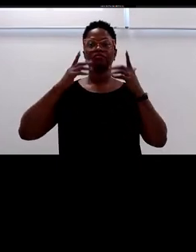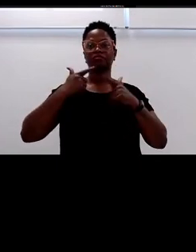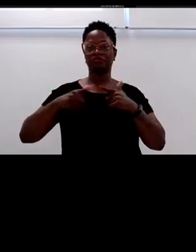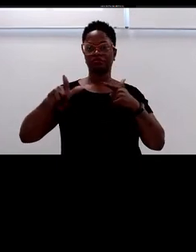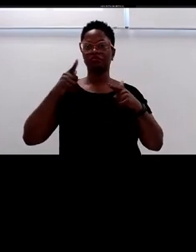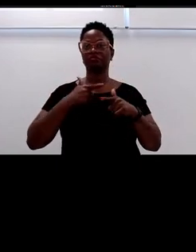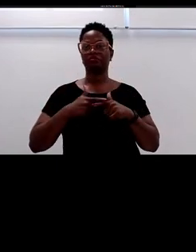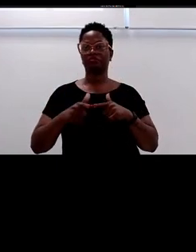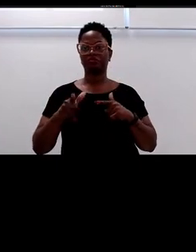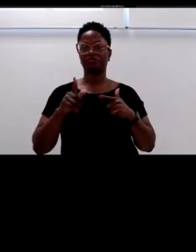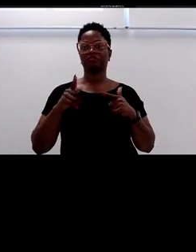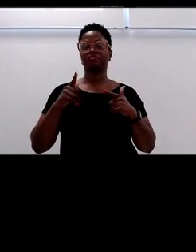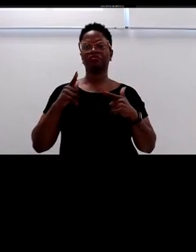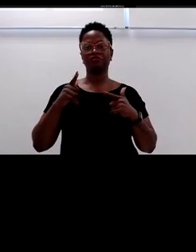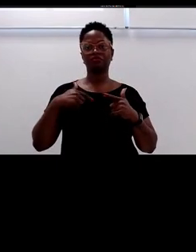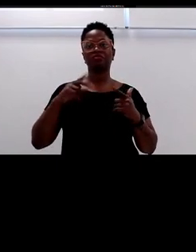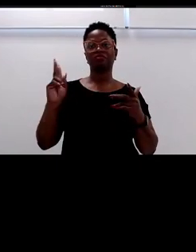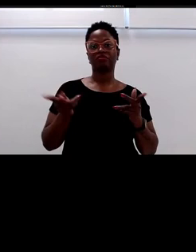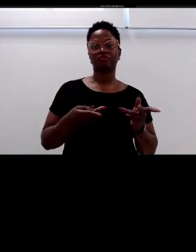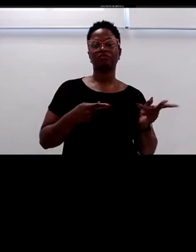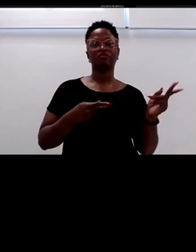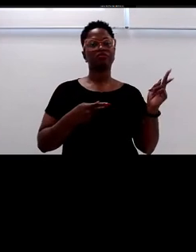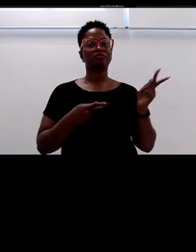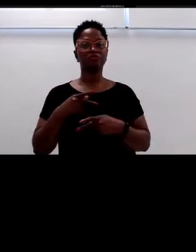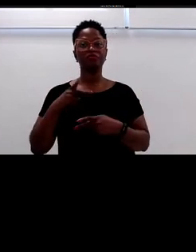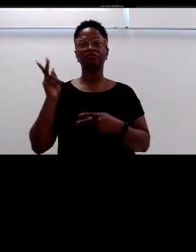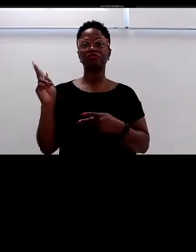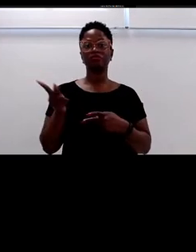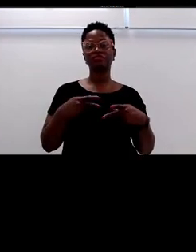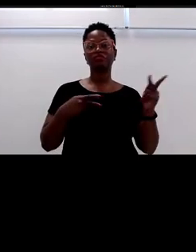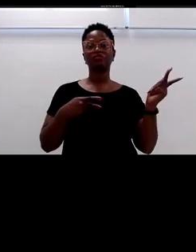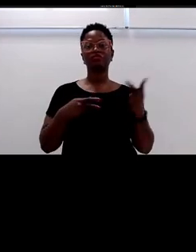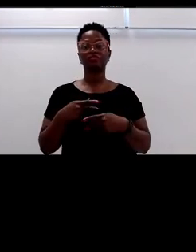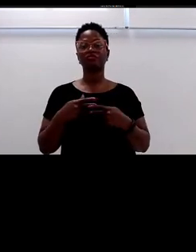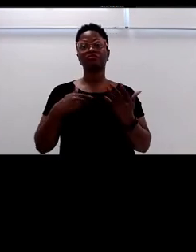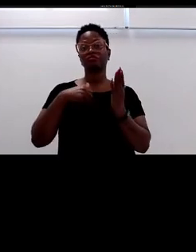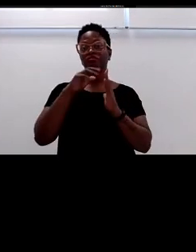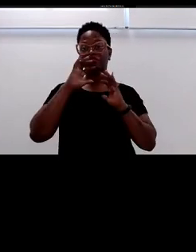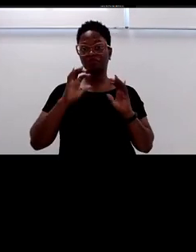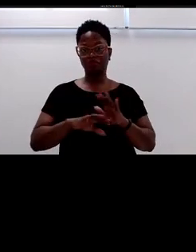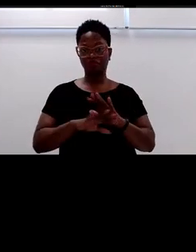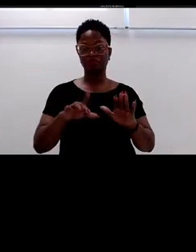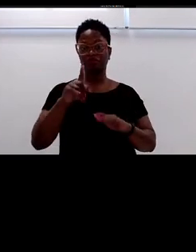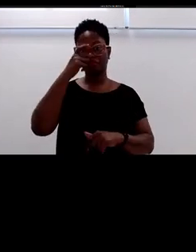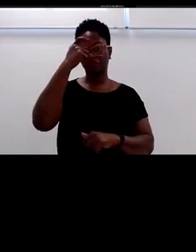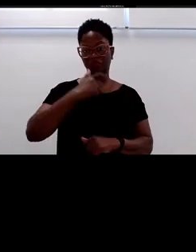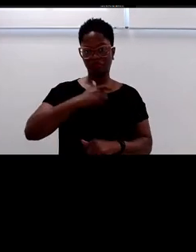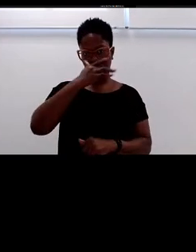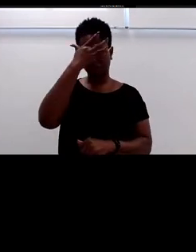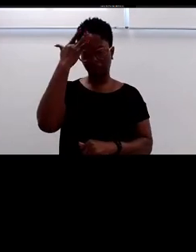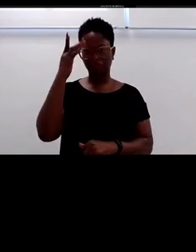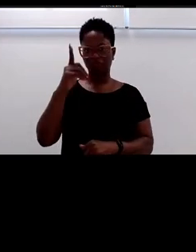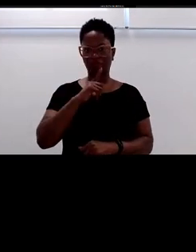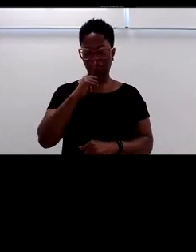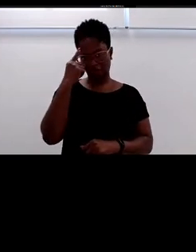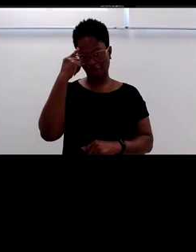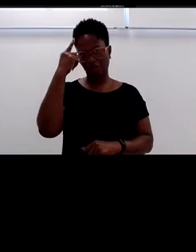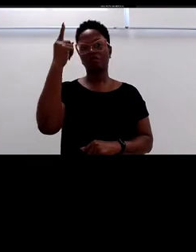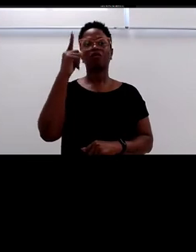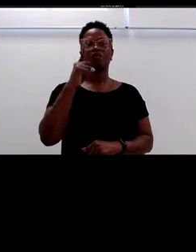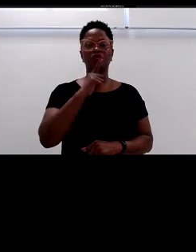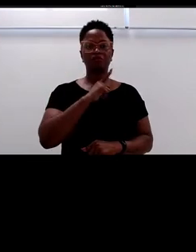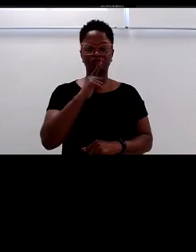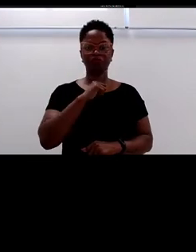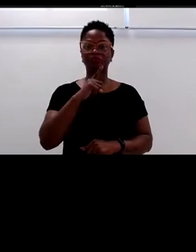vão acontecendo, né, diante de você. O pintor é isso, né? Ele é um cara que tem uma ideia na cabeça, mas quando